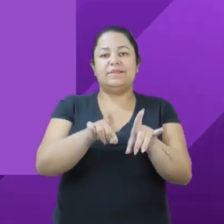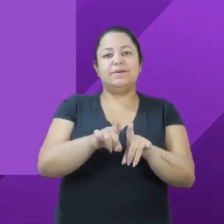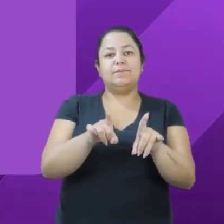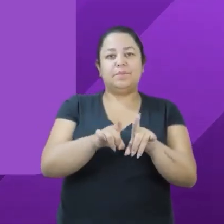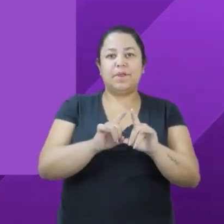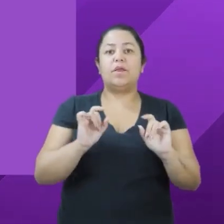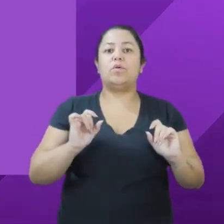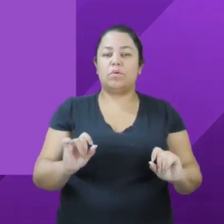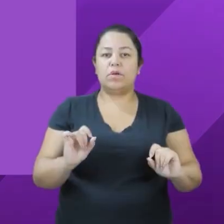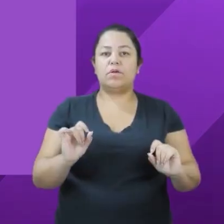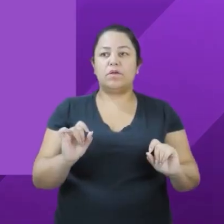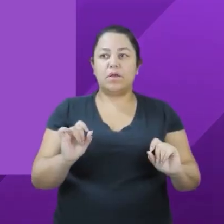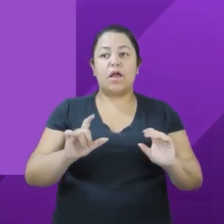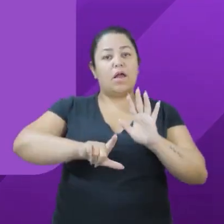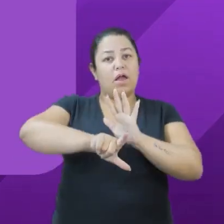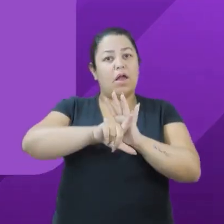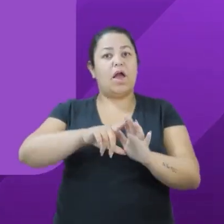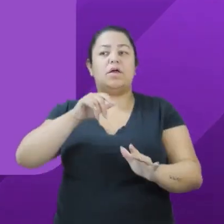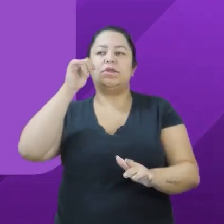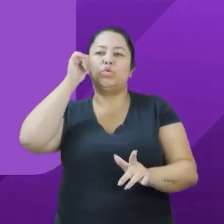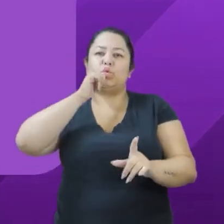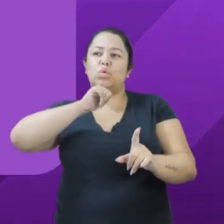de forma atualizada a Lei do Feminicídio